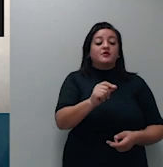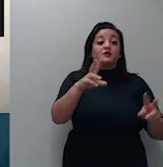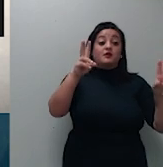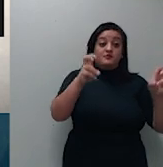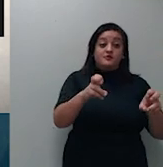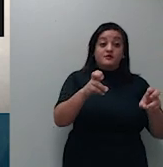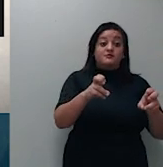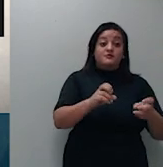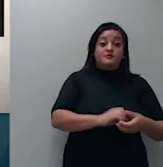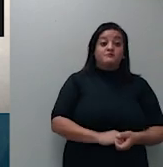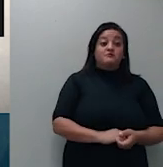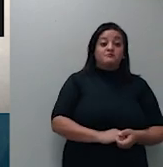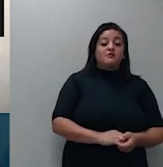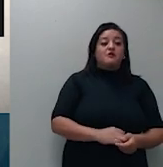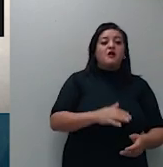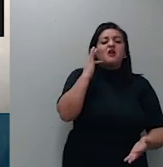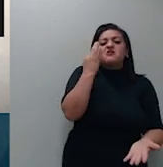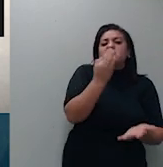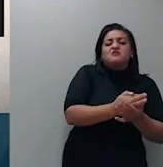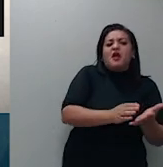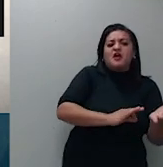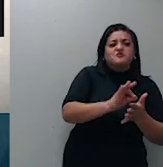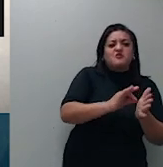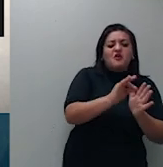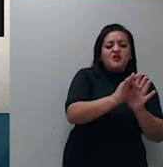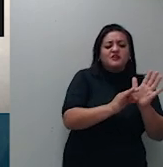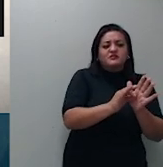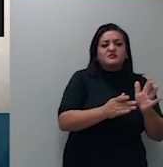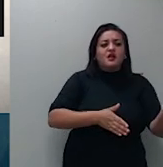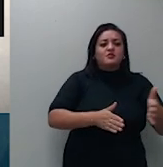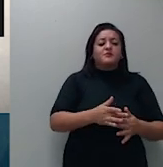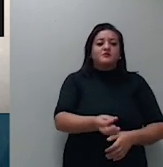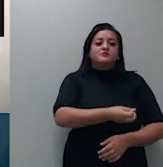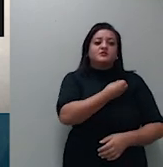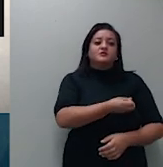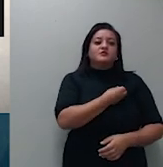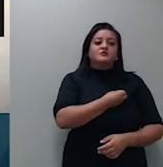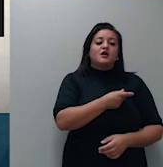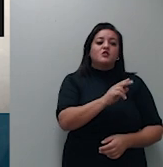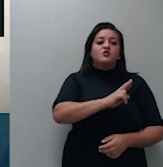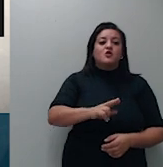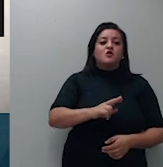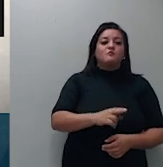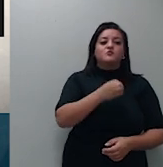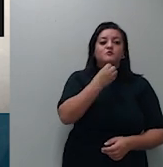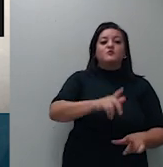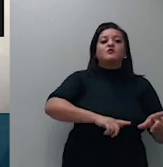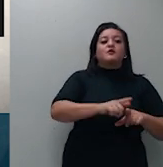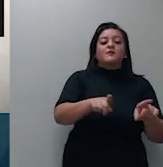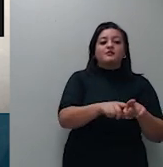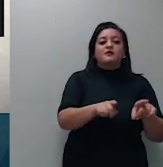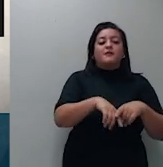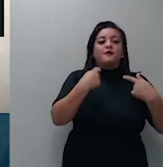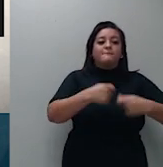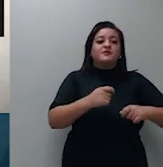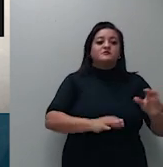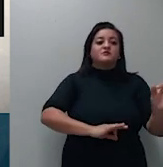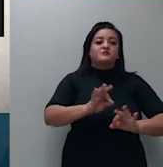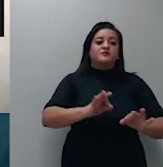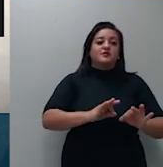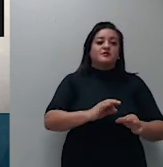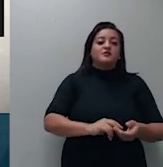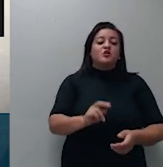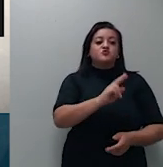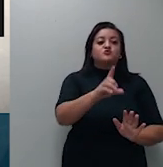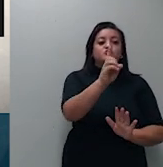firmado entre aspas em que pede preenchidos os requisitos temporal existência do título e boa-fé necessários à